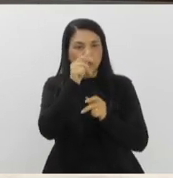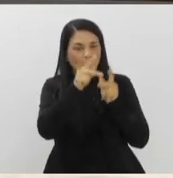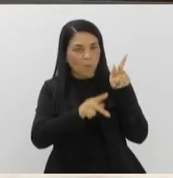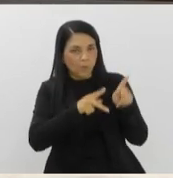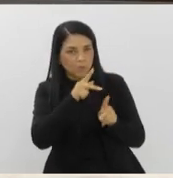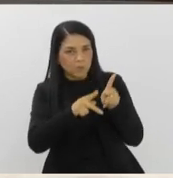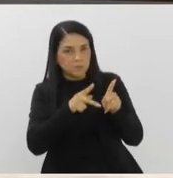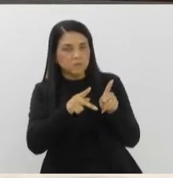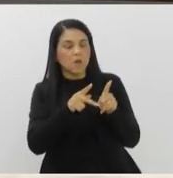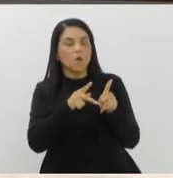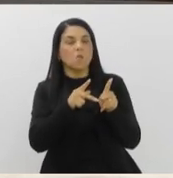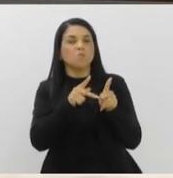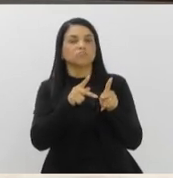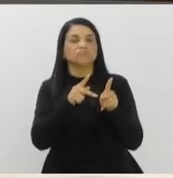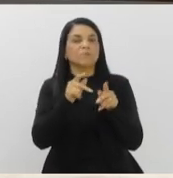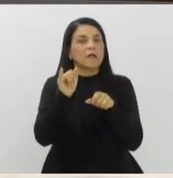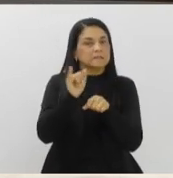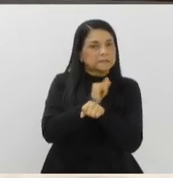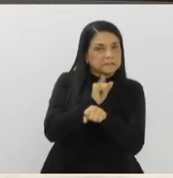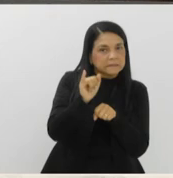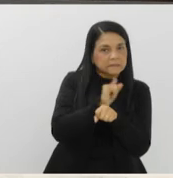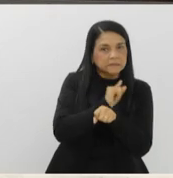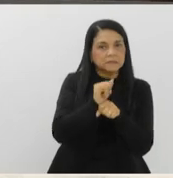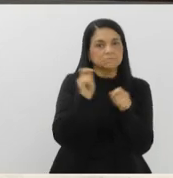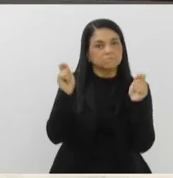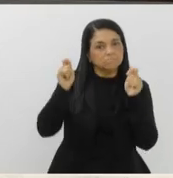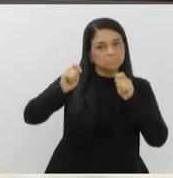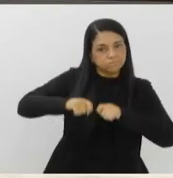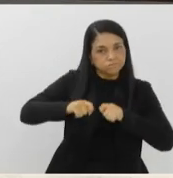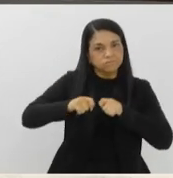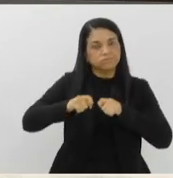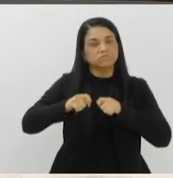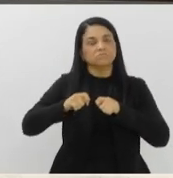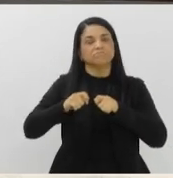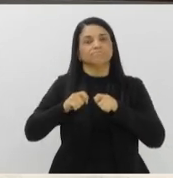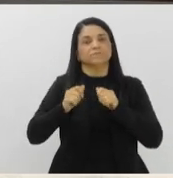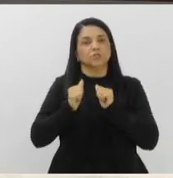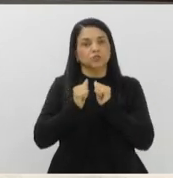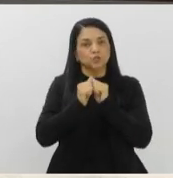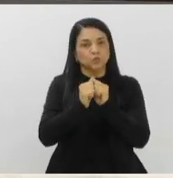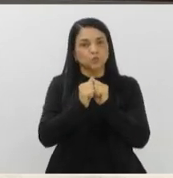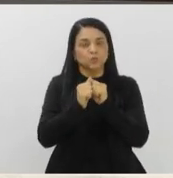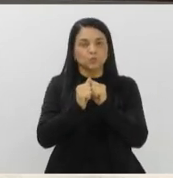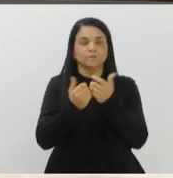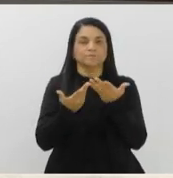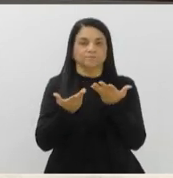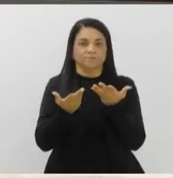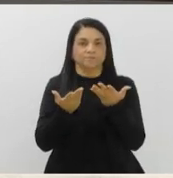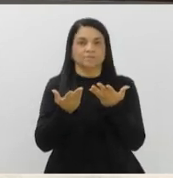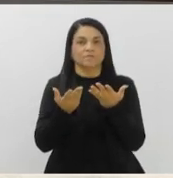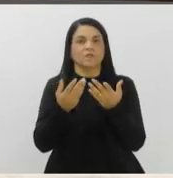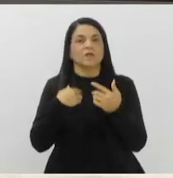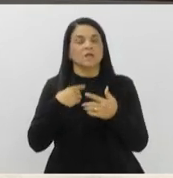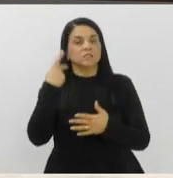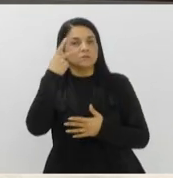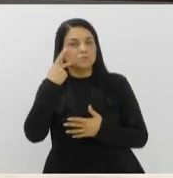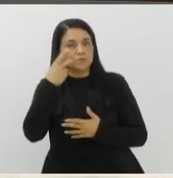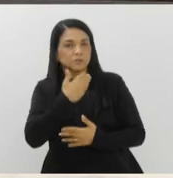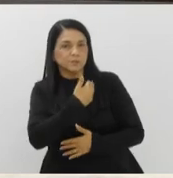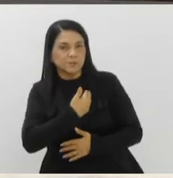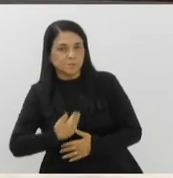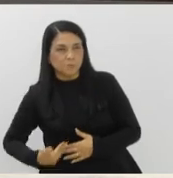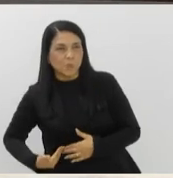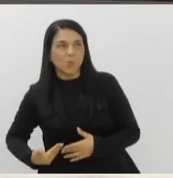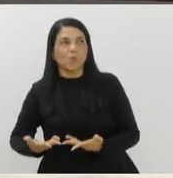as pessoas, também as saídas que nós podemos construir, desde as políticas públicas,